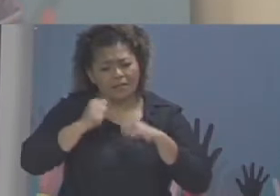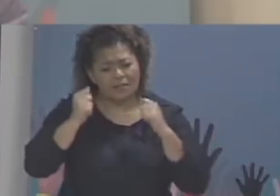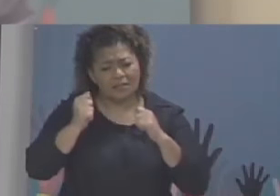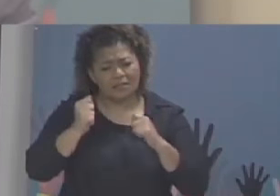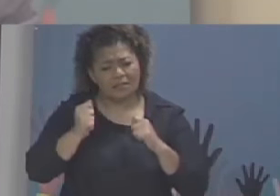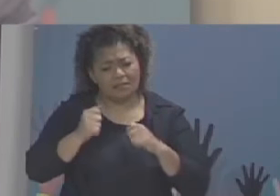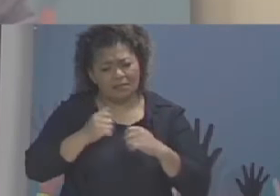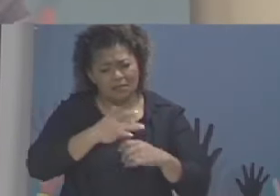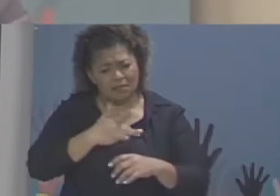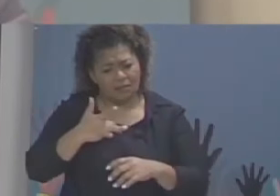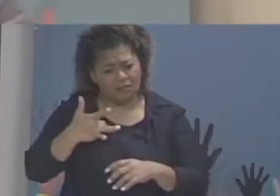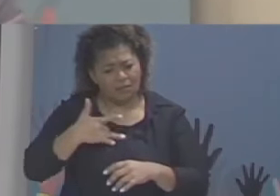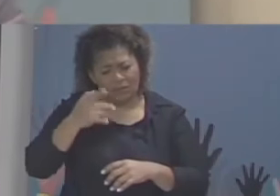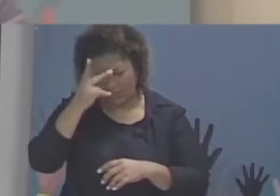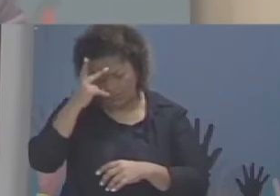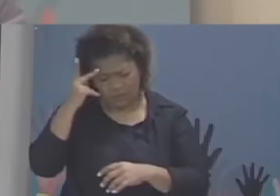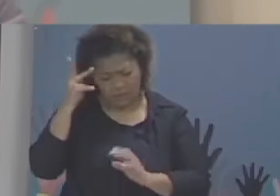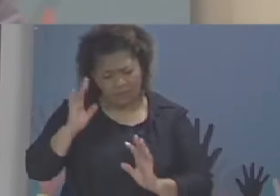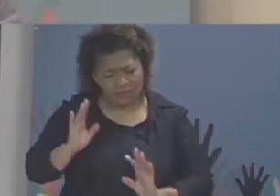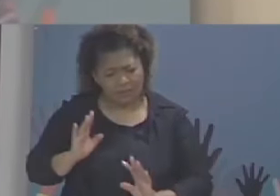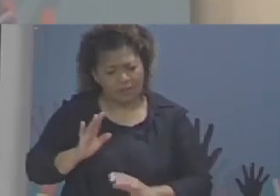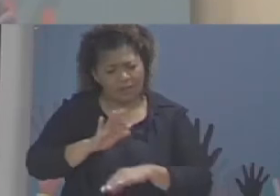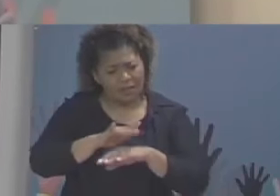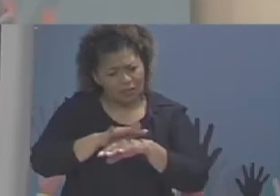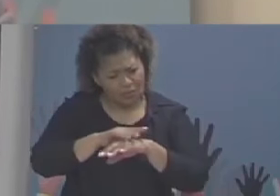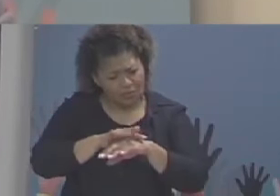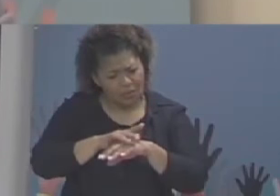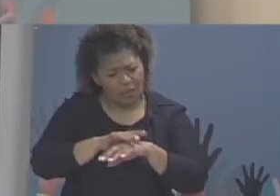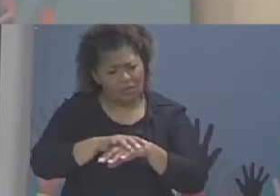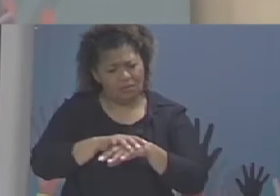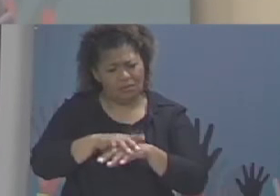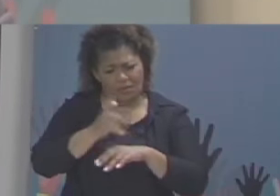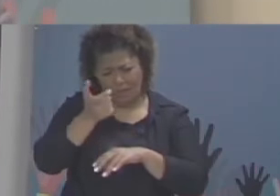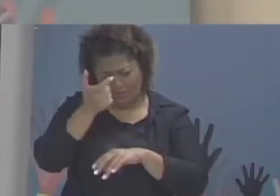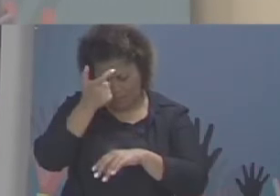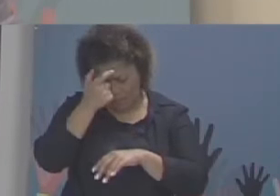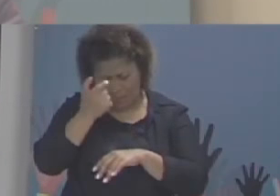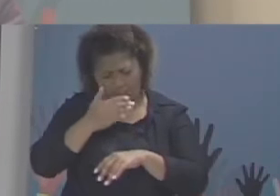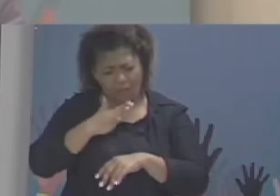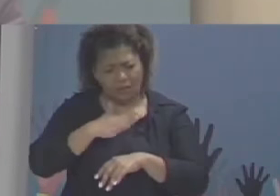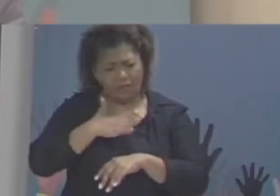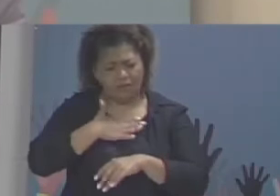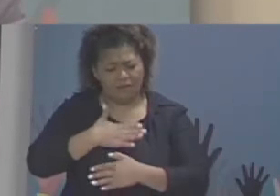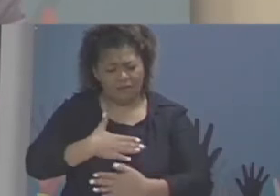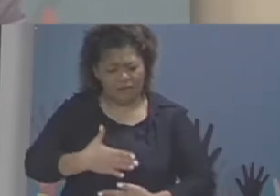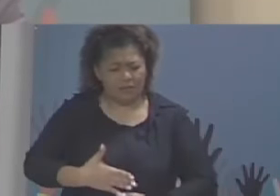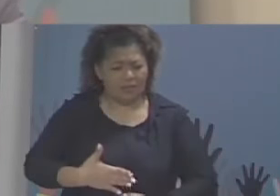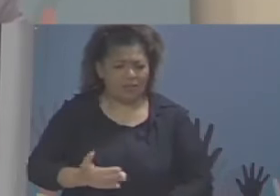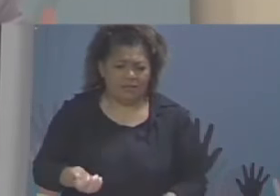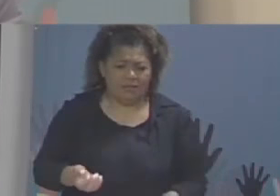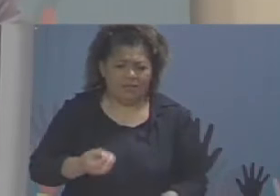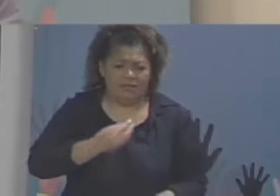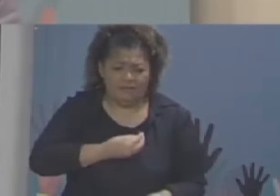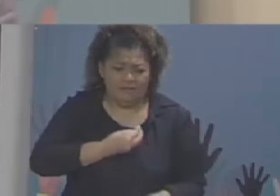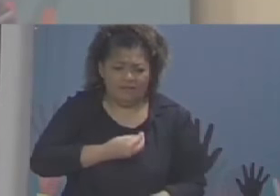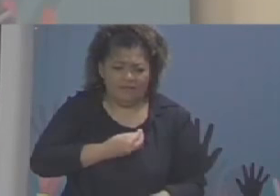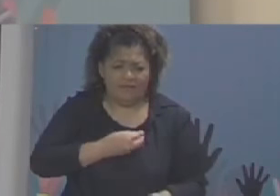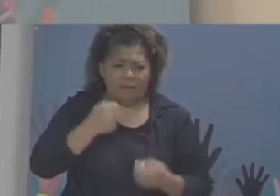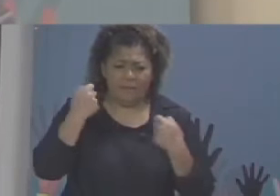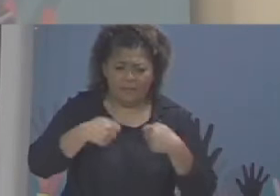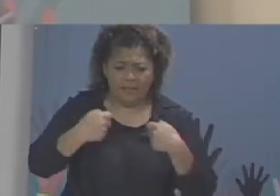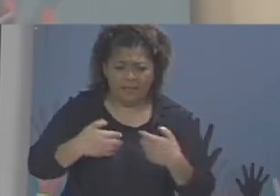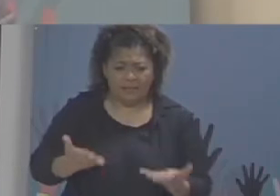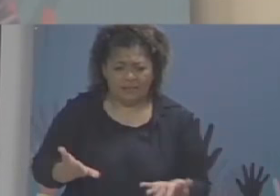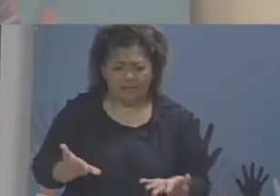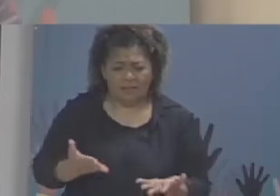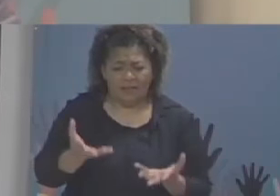Eu não sei o que acontece em 300 mil profissionais, eu não sei o que eles pensam de uma maneira precisa. Navegar é preciso, viver não é preciso. Nós queremos